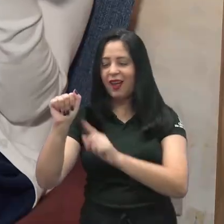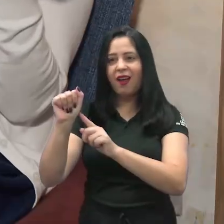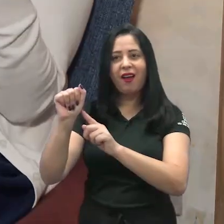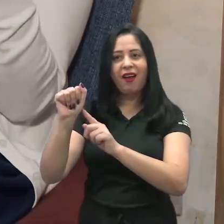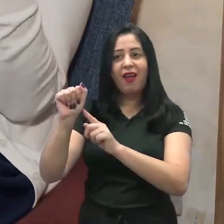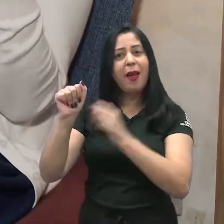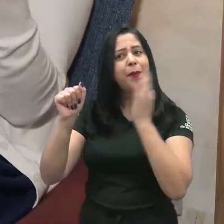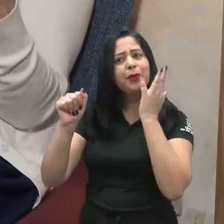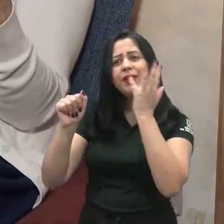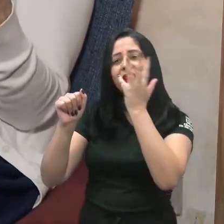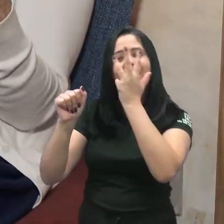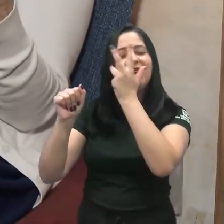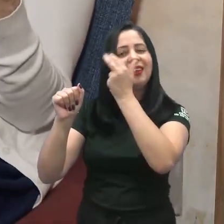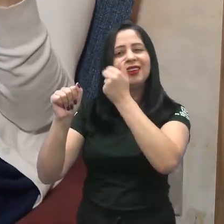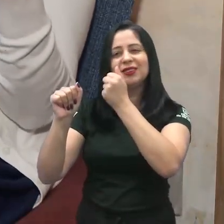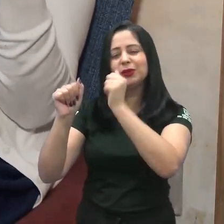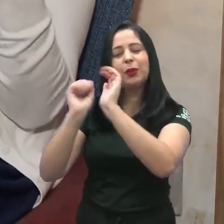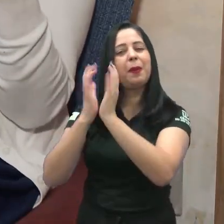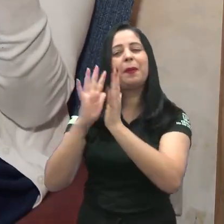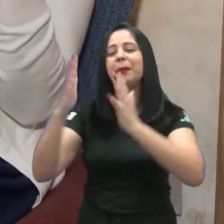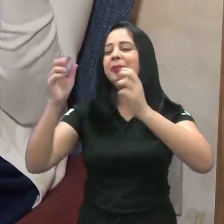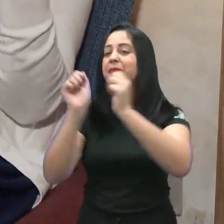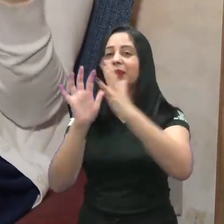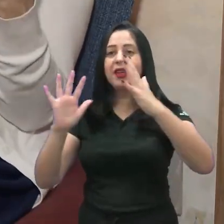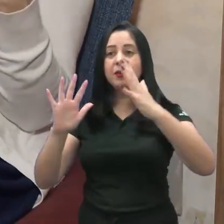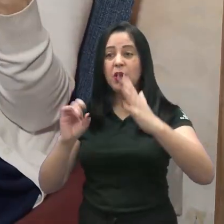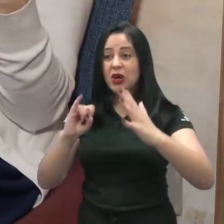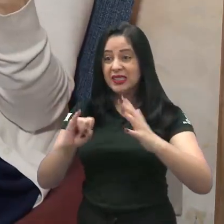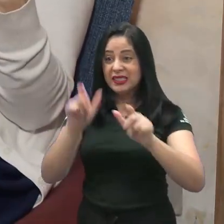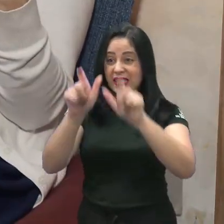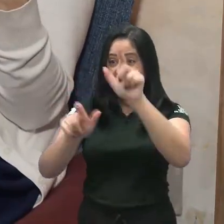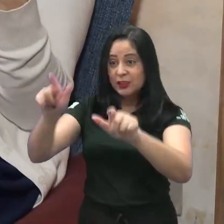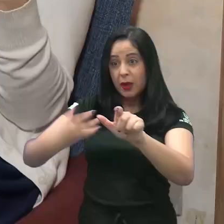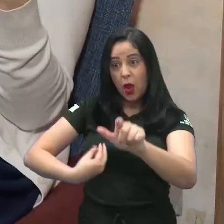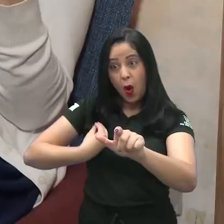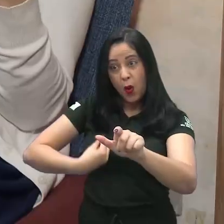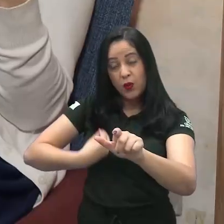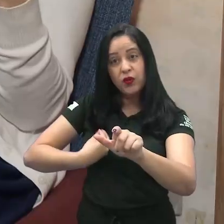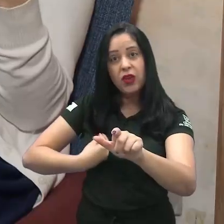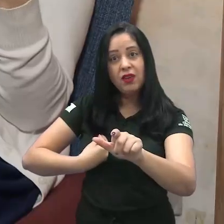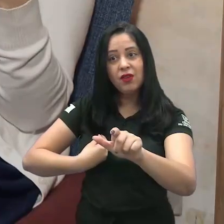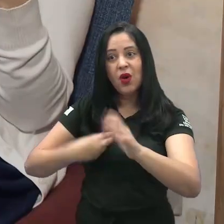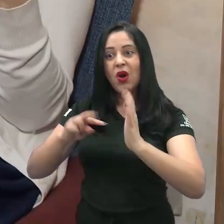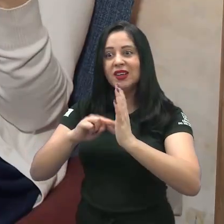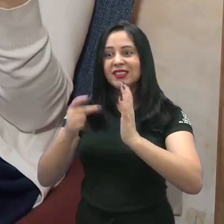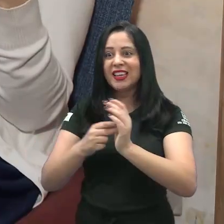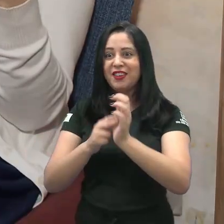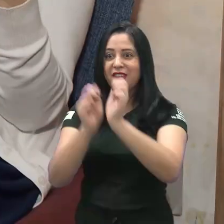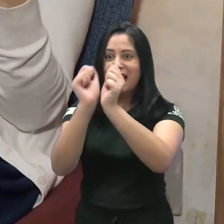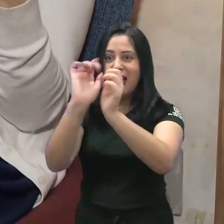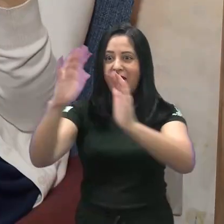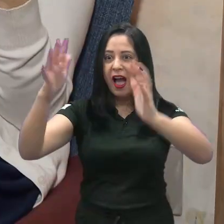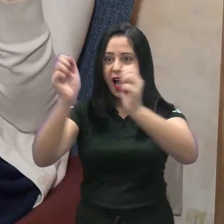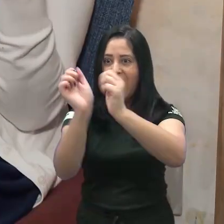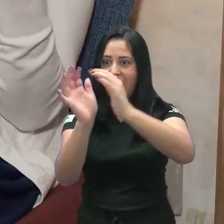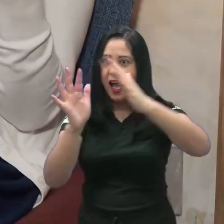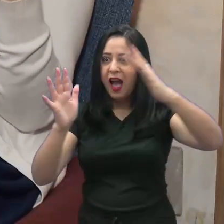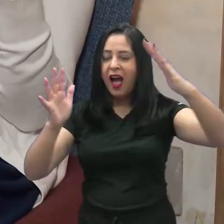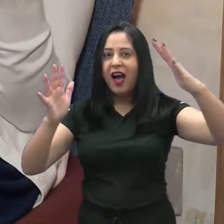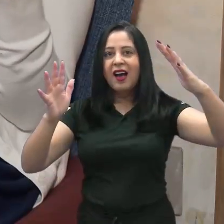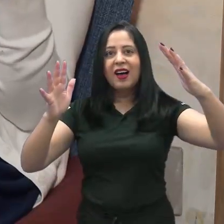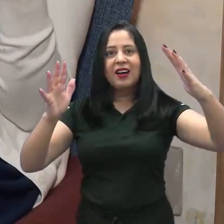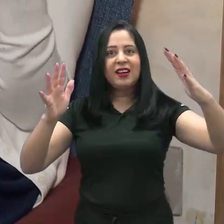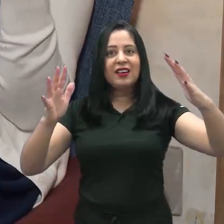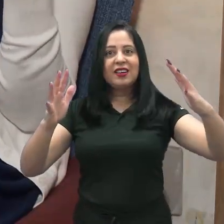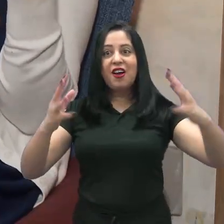brilho, ela já tem uma luminosidade. Estar vivo é você estar brilhante. É você